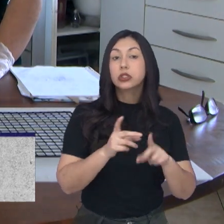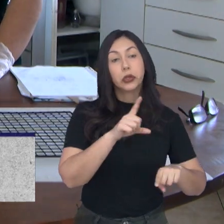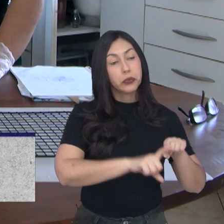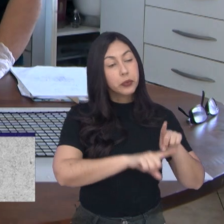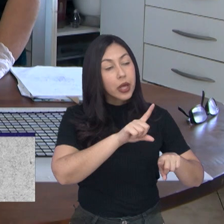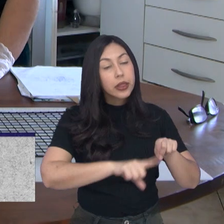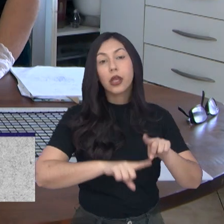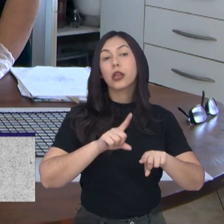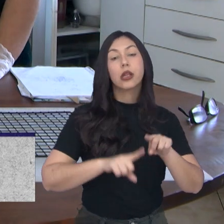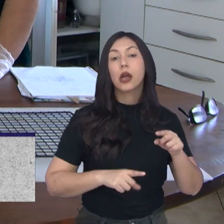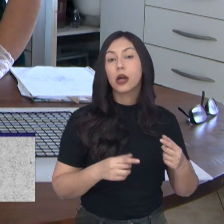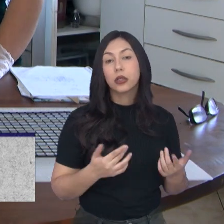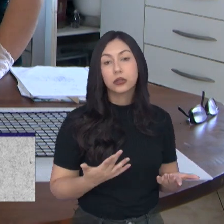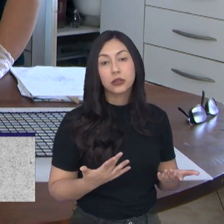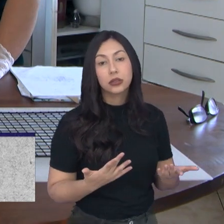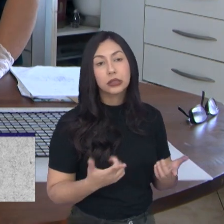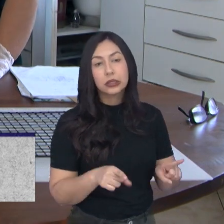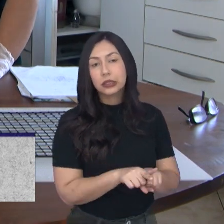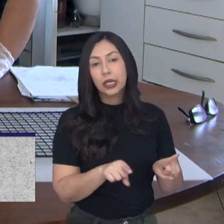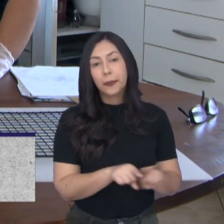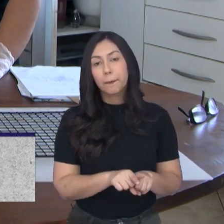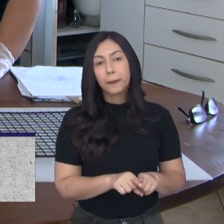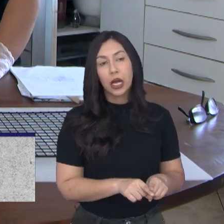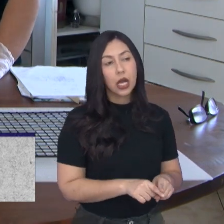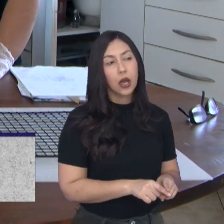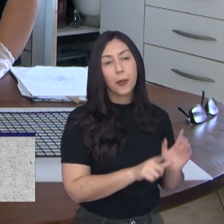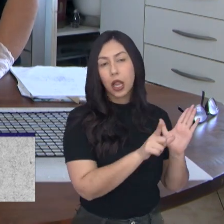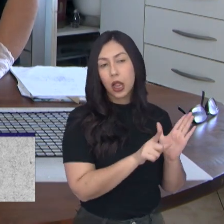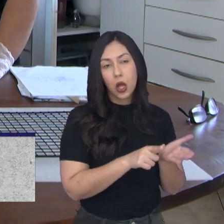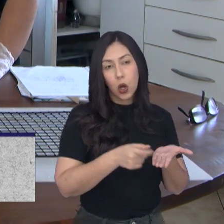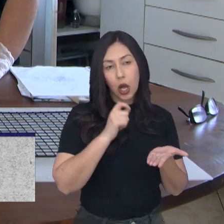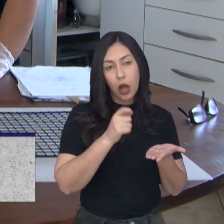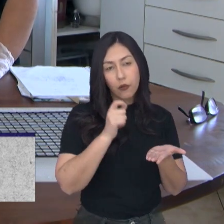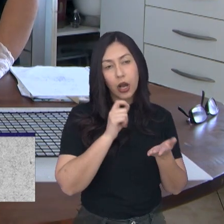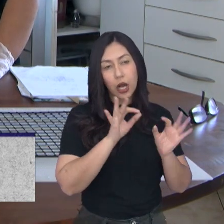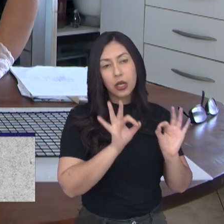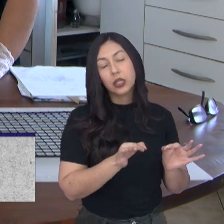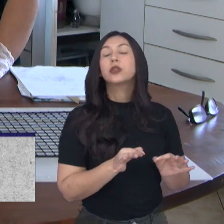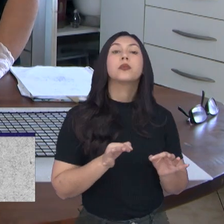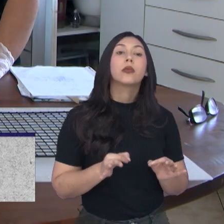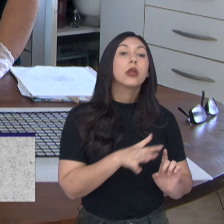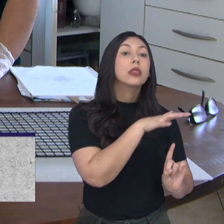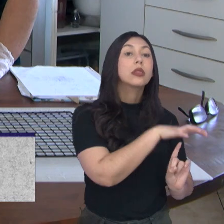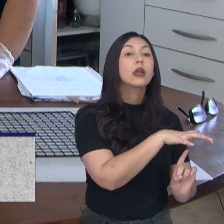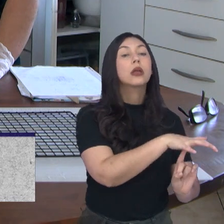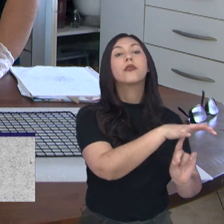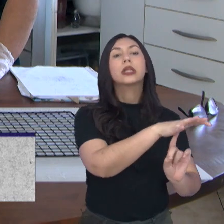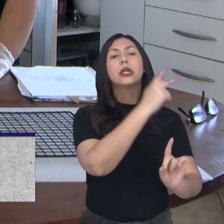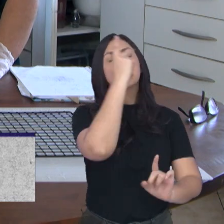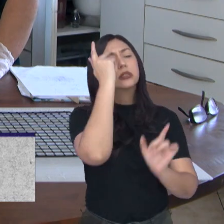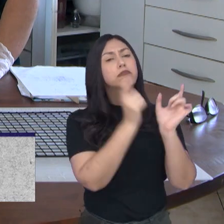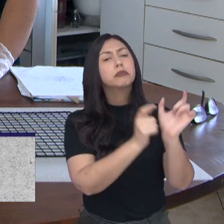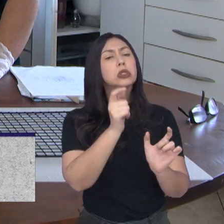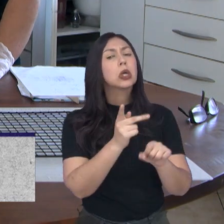produtos para alguns, você fornece produto para o café, né? Café. Quando você vende nessas feirinhas, as pessoas começam